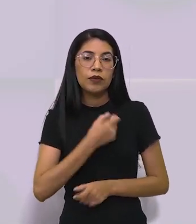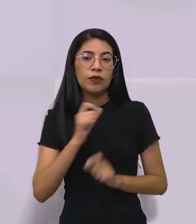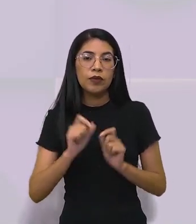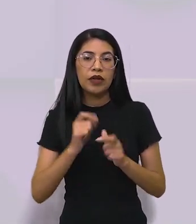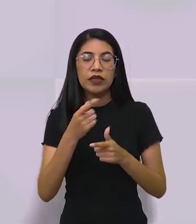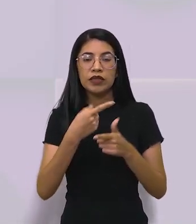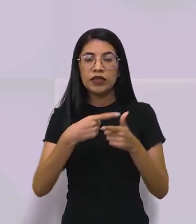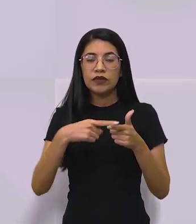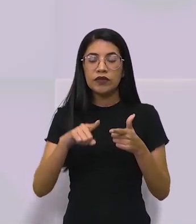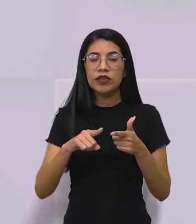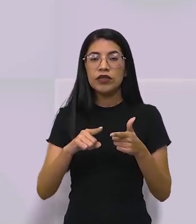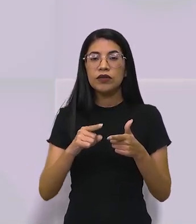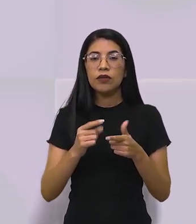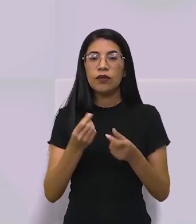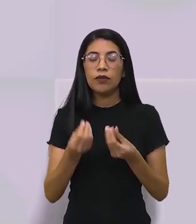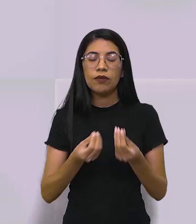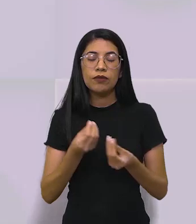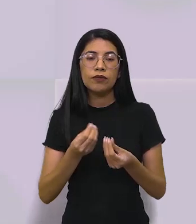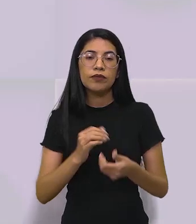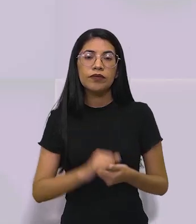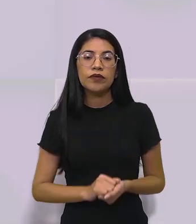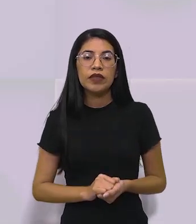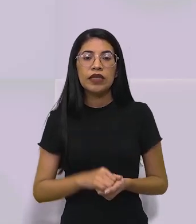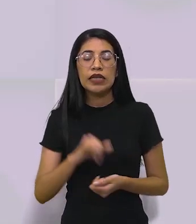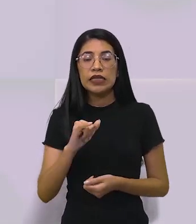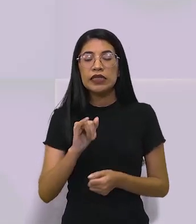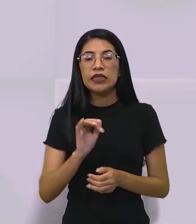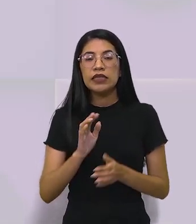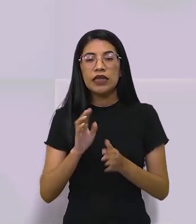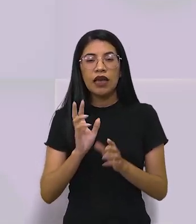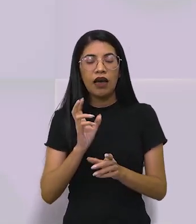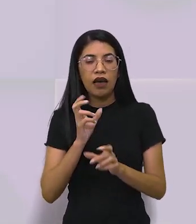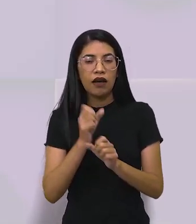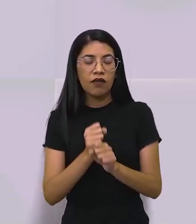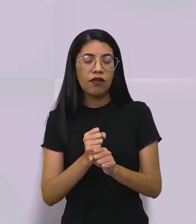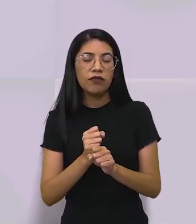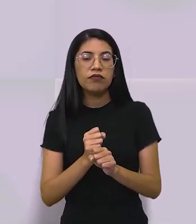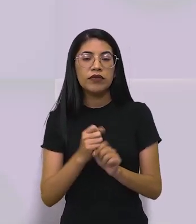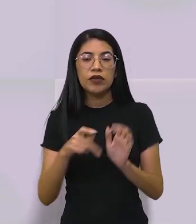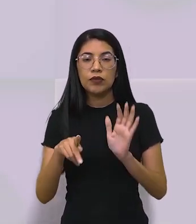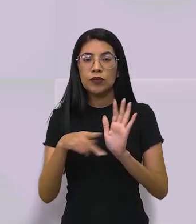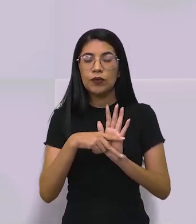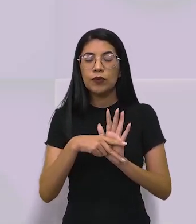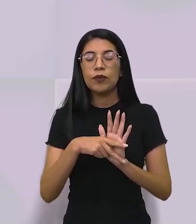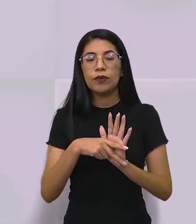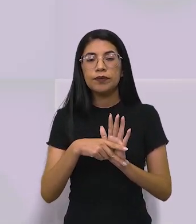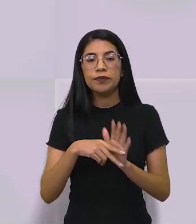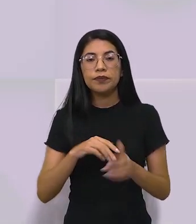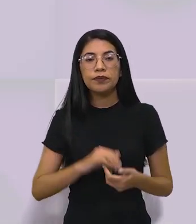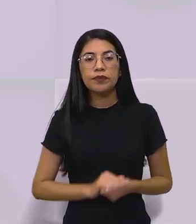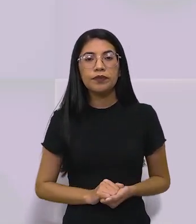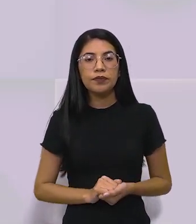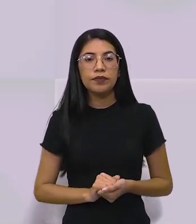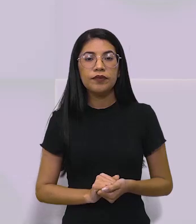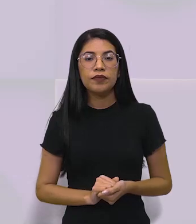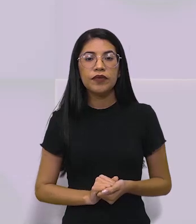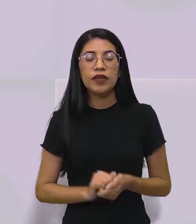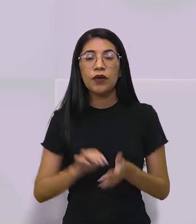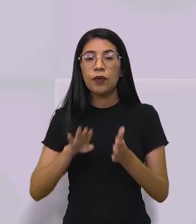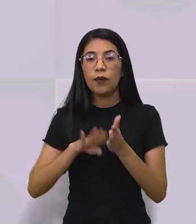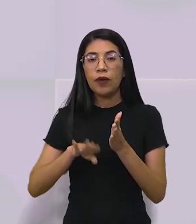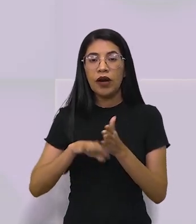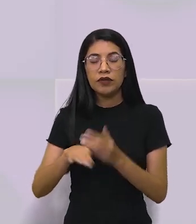é divisor de outro quando o resultado da divisão ali, quando você faz a conta e o resultado deixa